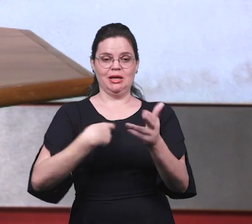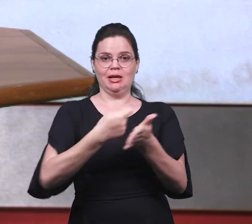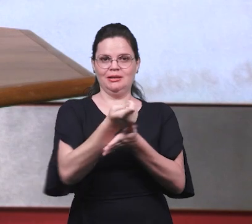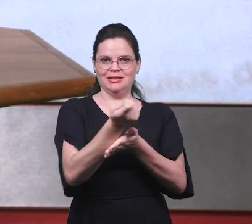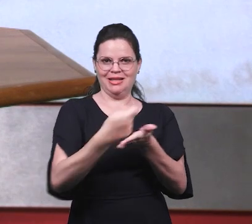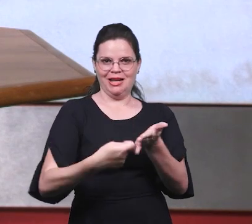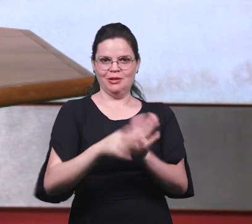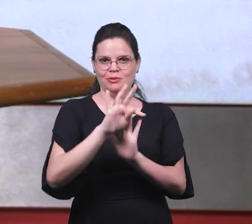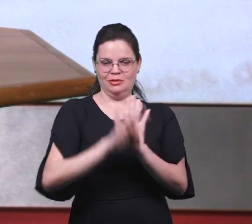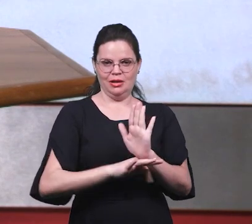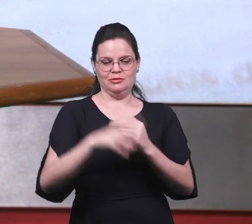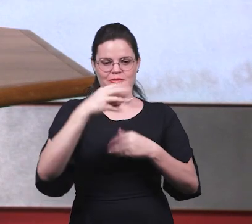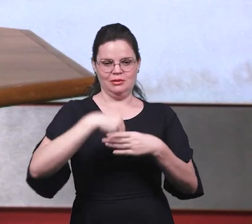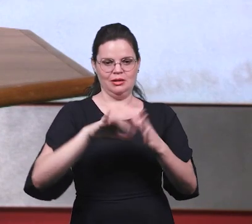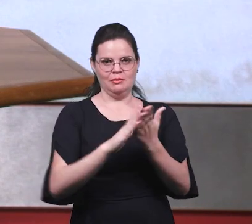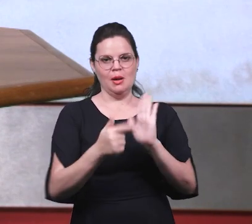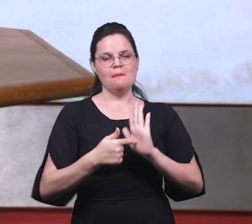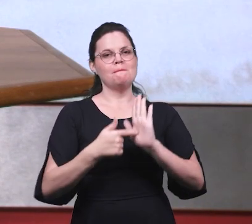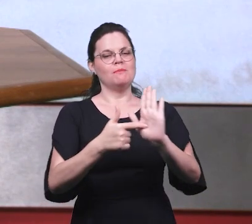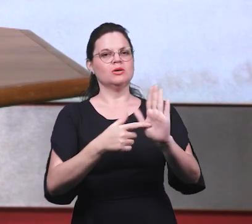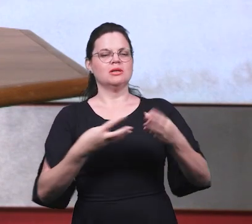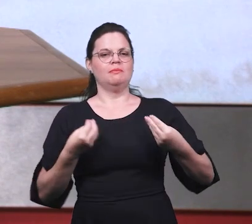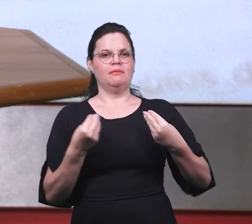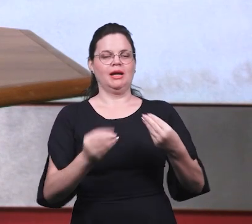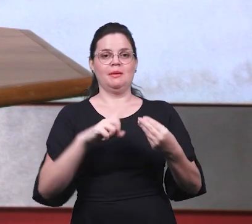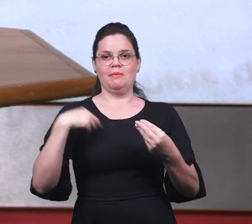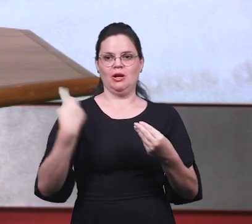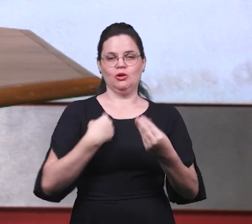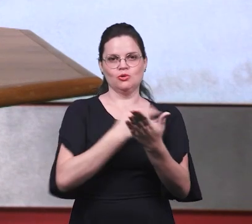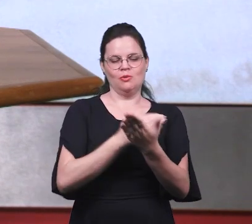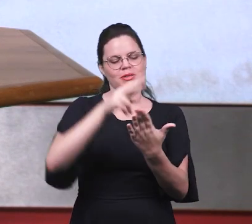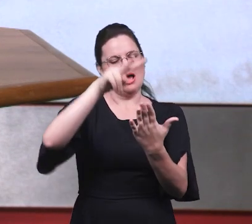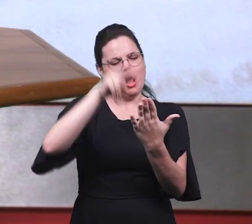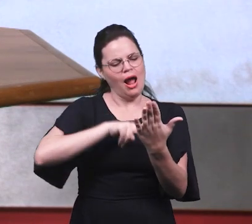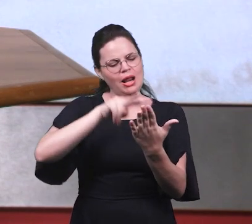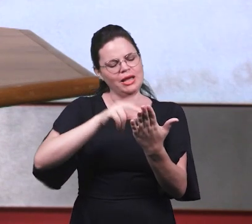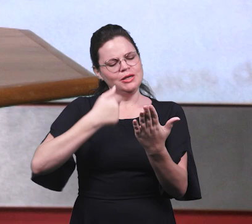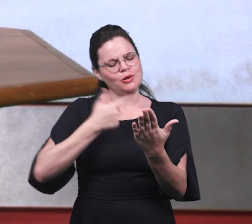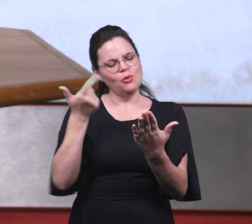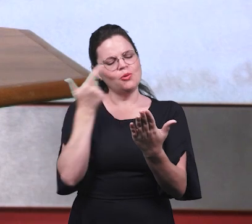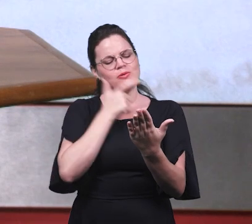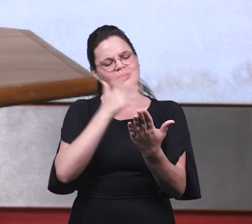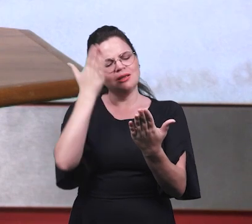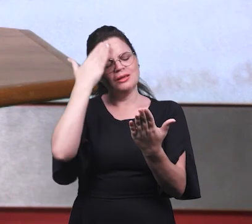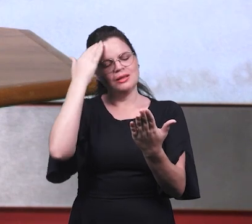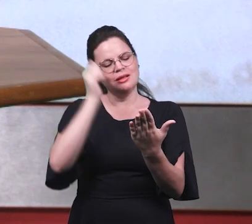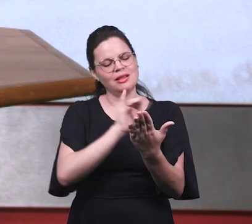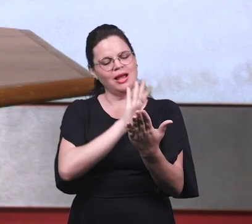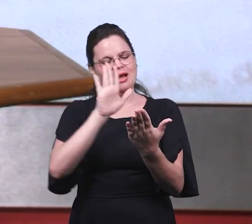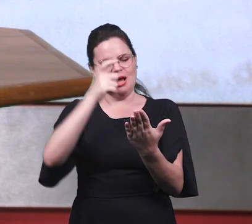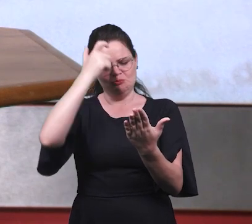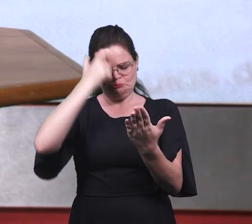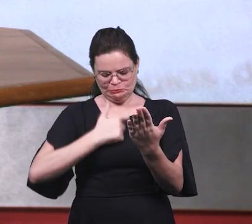lança os fundamentos para o conhecimento de nós mesmos e para a compreensão do que devemos ser